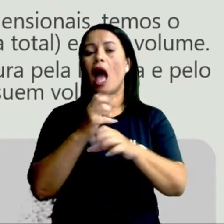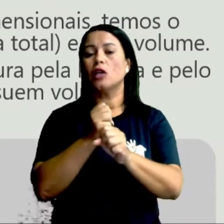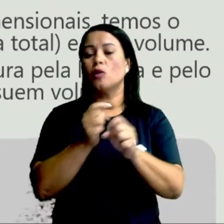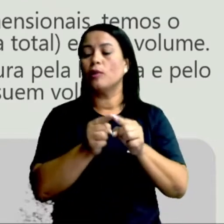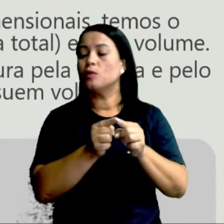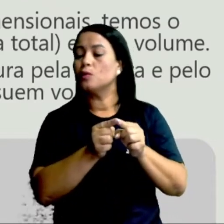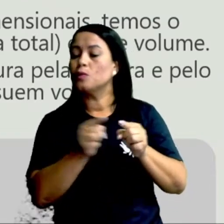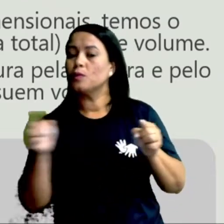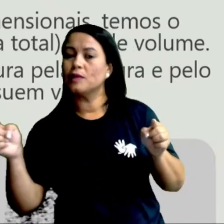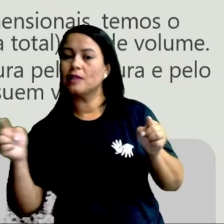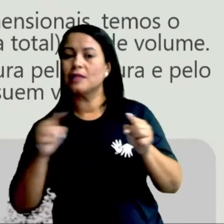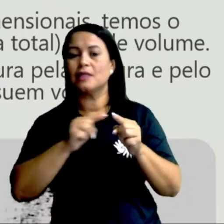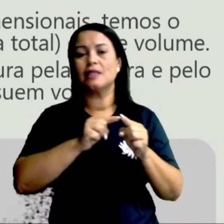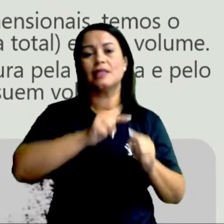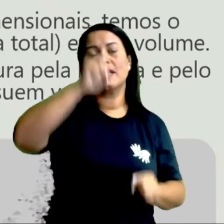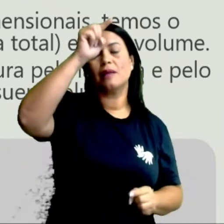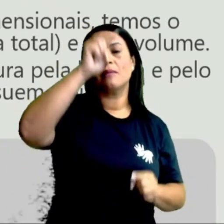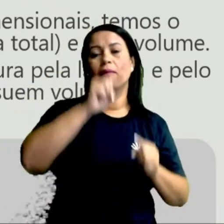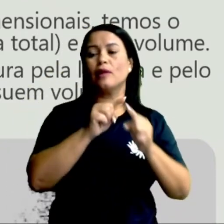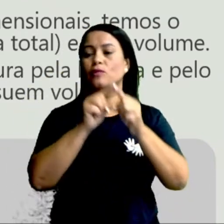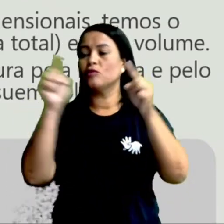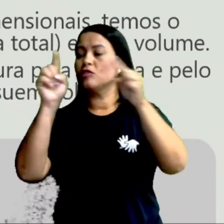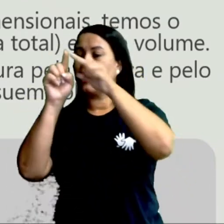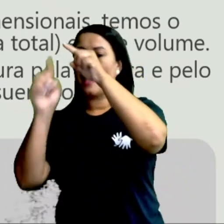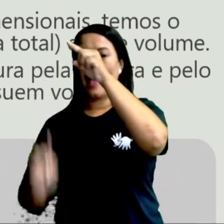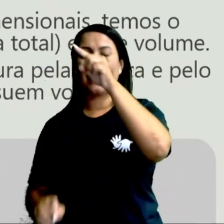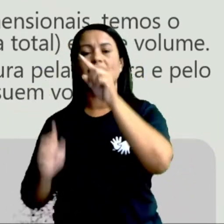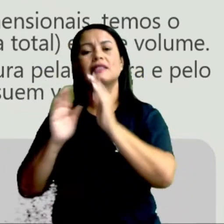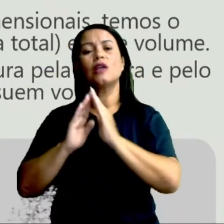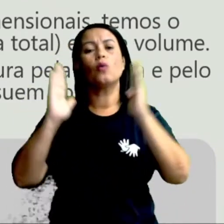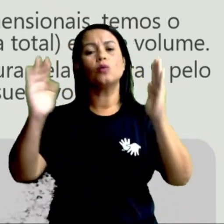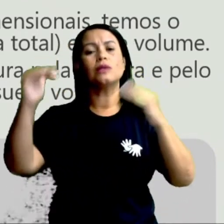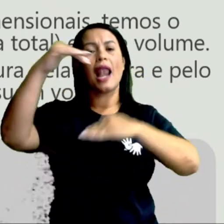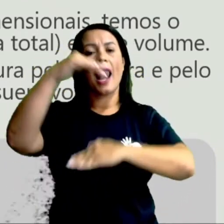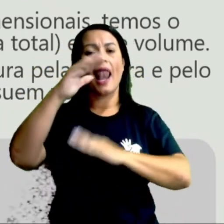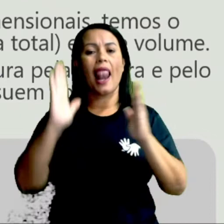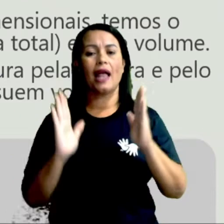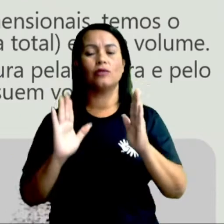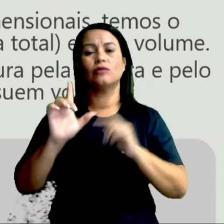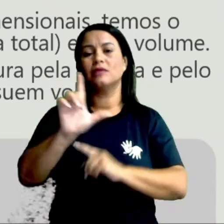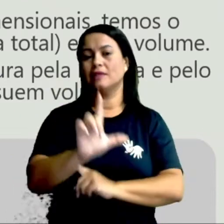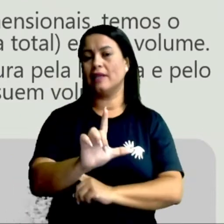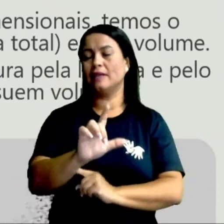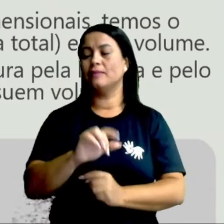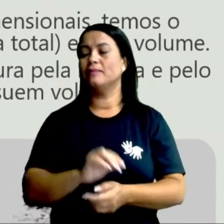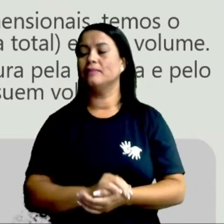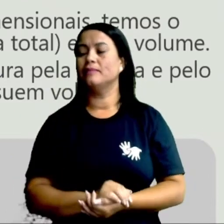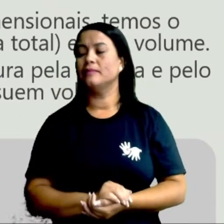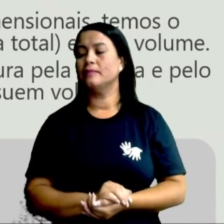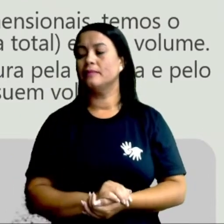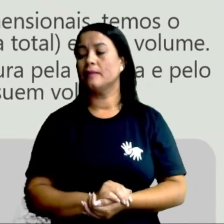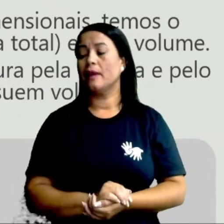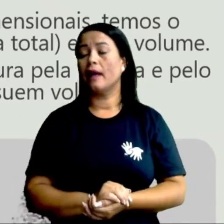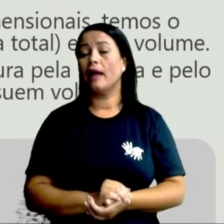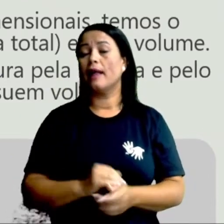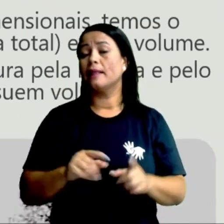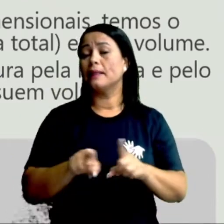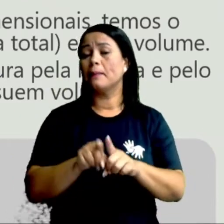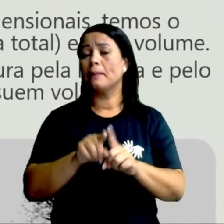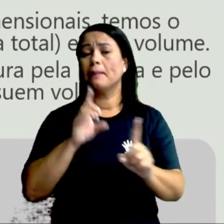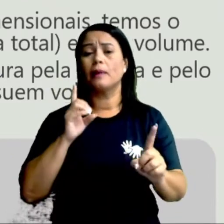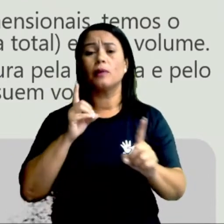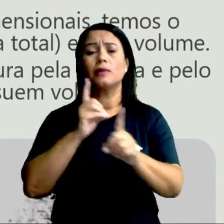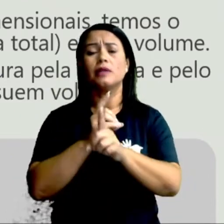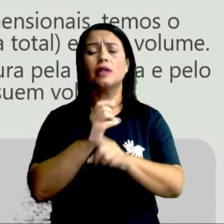formam a figura chamados de lados, certo? E os lados nós chamamos de L. Para encontrar